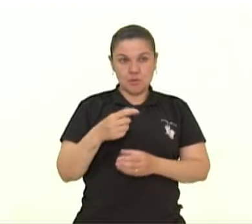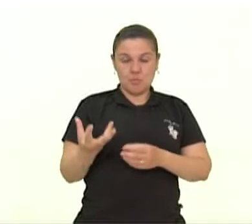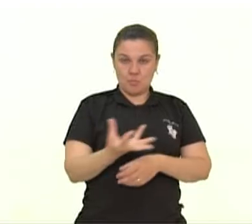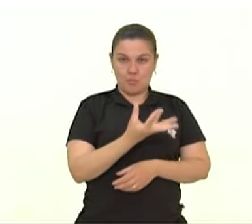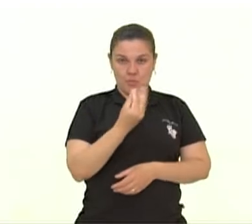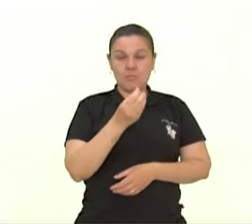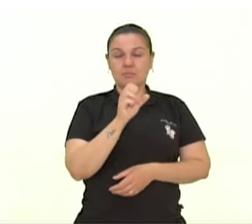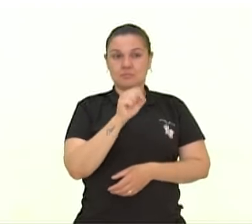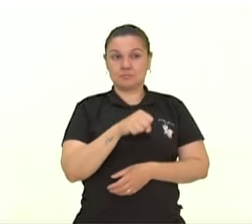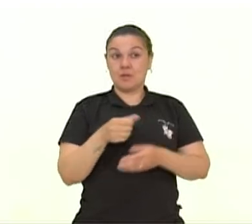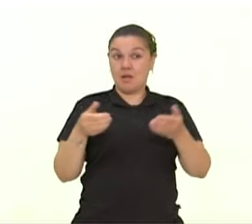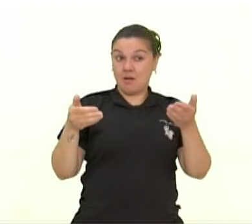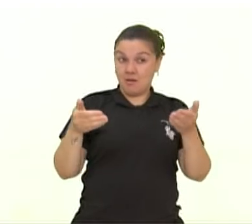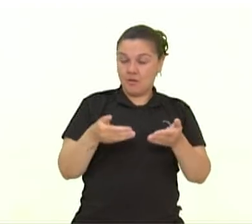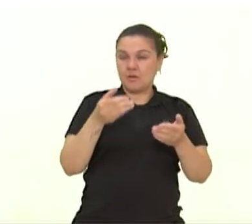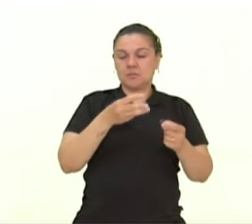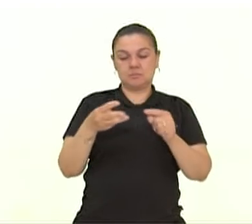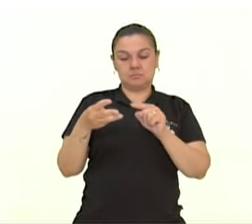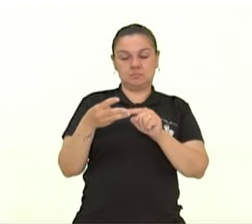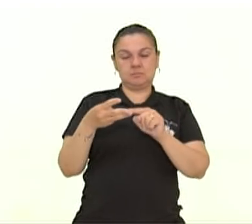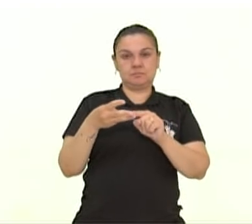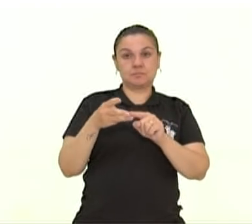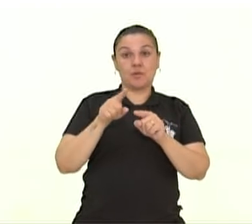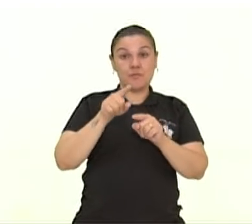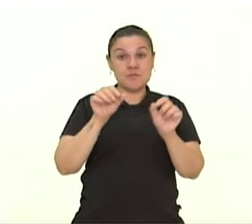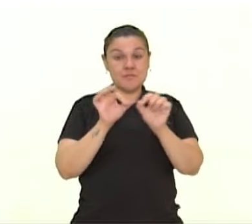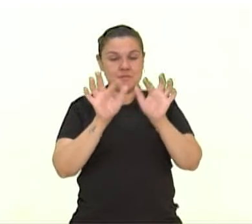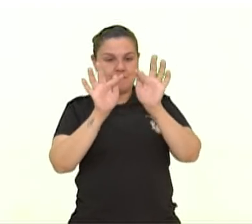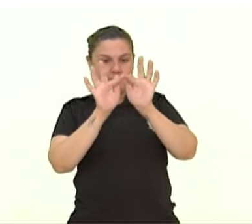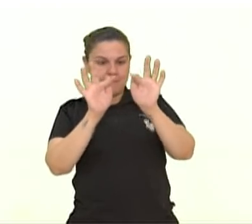para o nosso terceiro exercício, eu vou pedir para vocês elaborarem